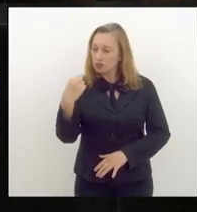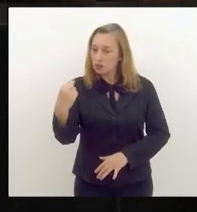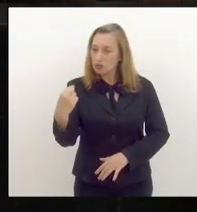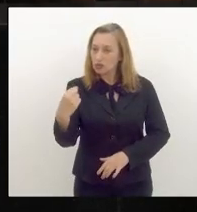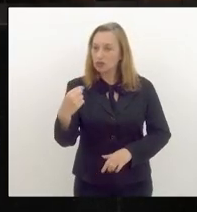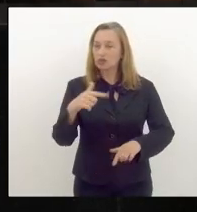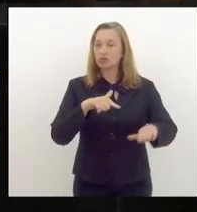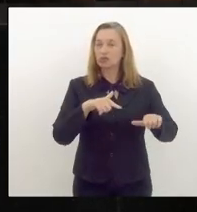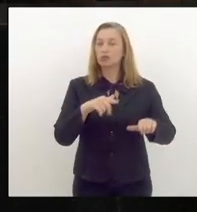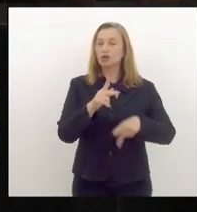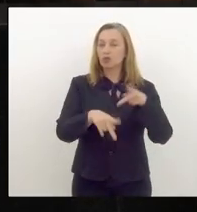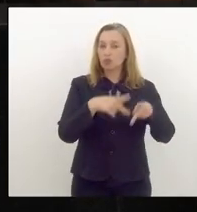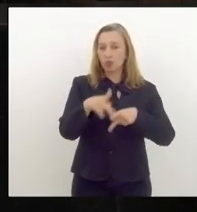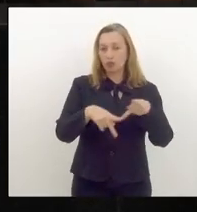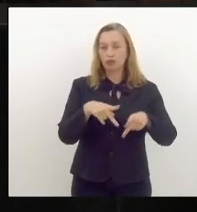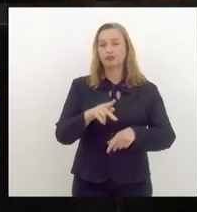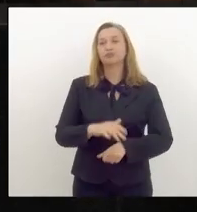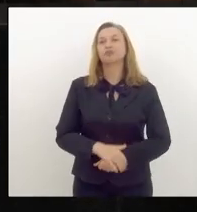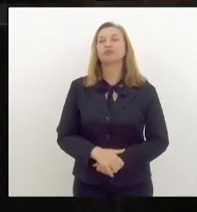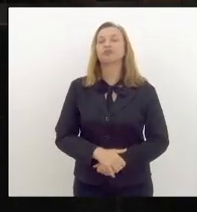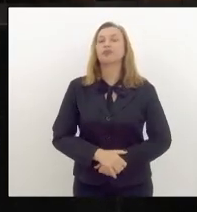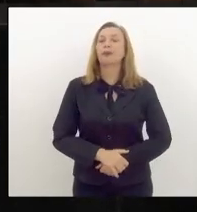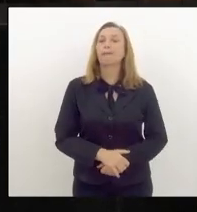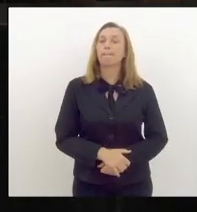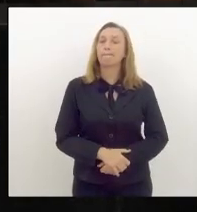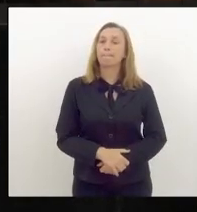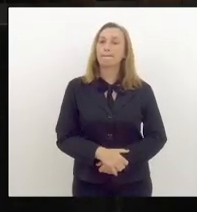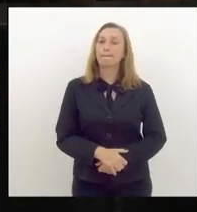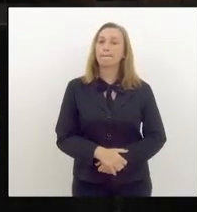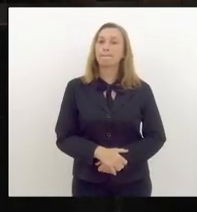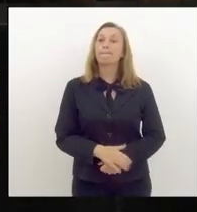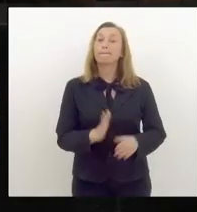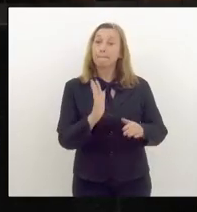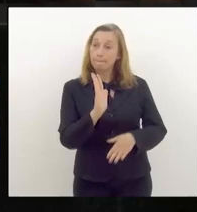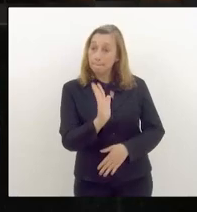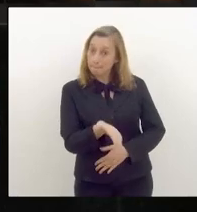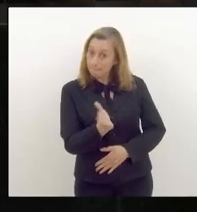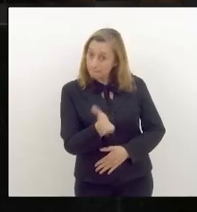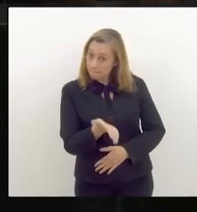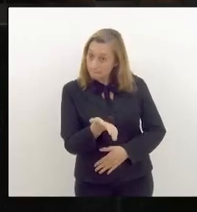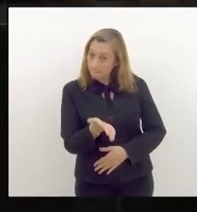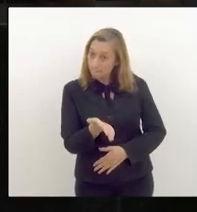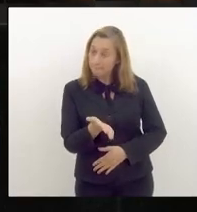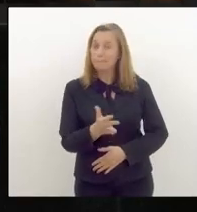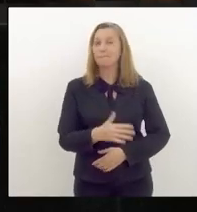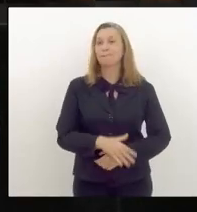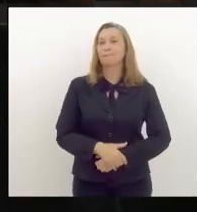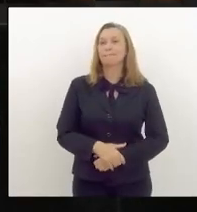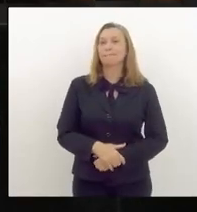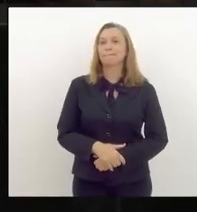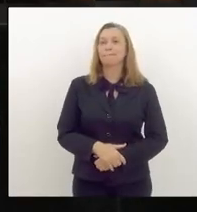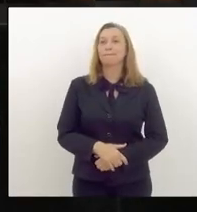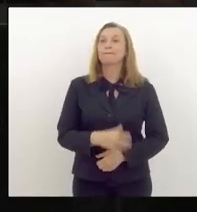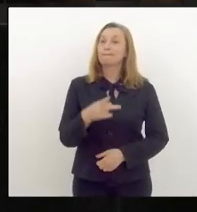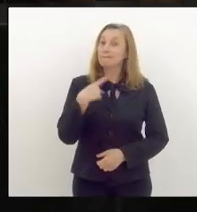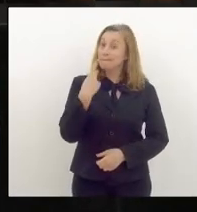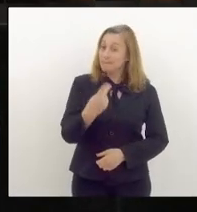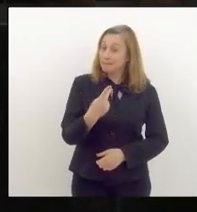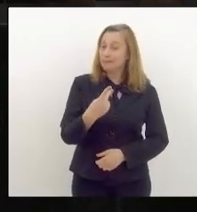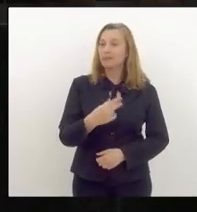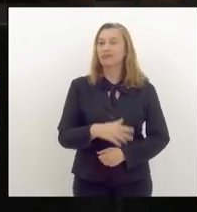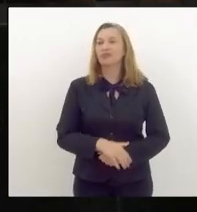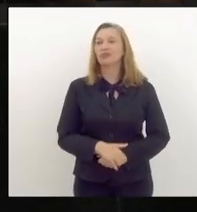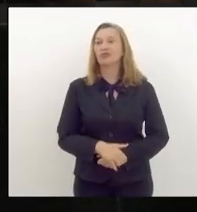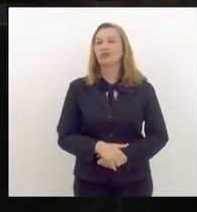concedido pela população Fluminense então tô querendo já previamente afirmar